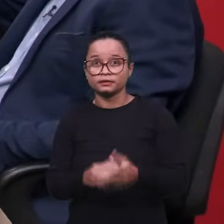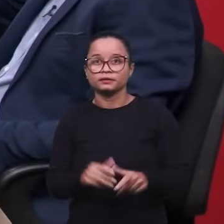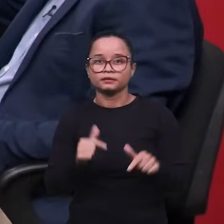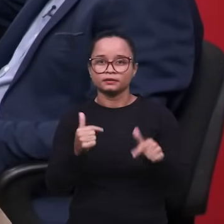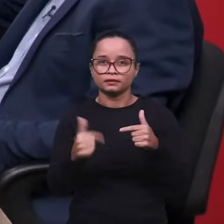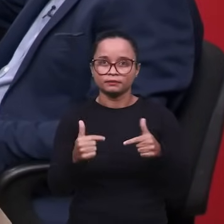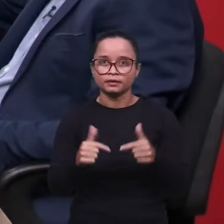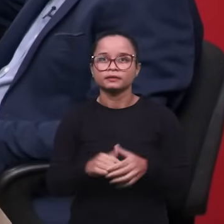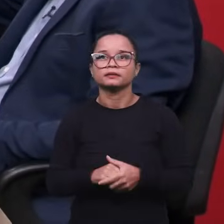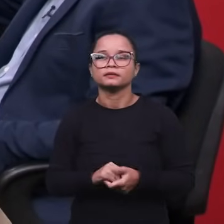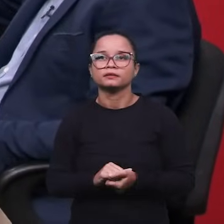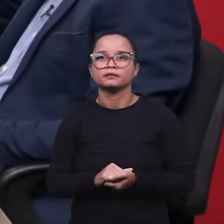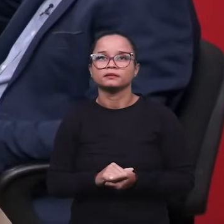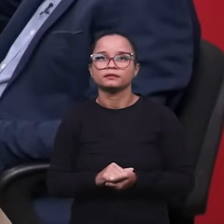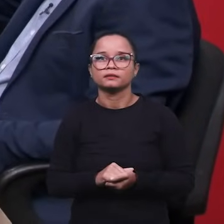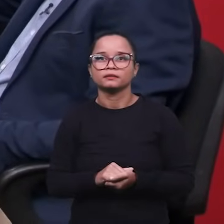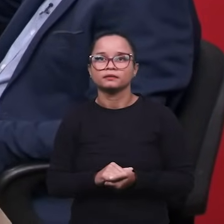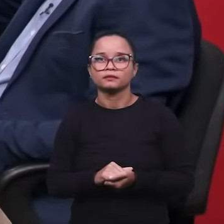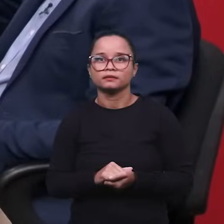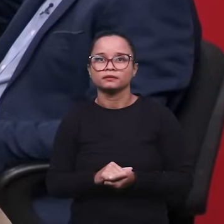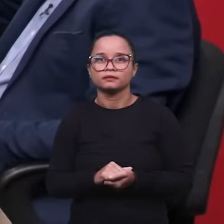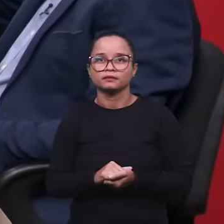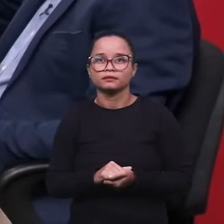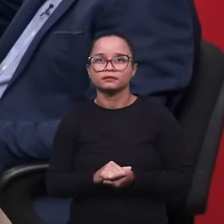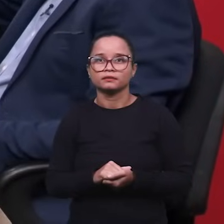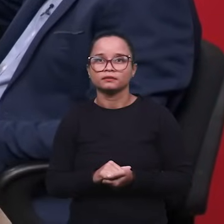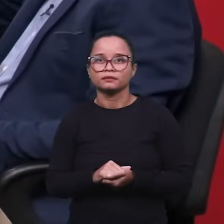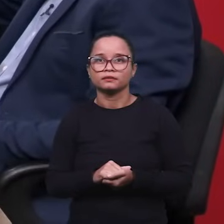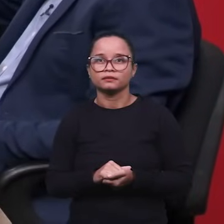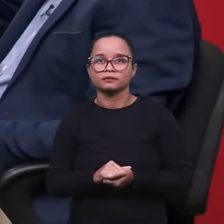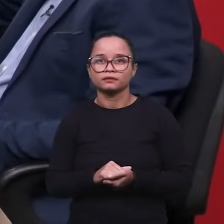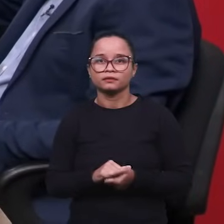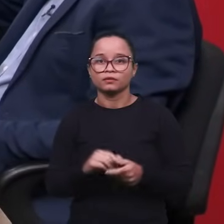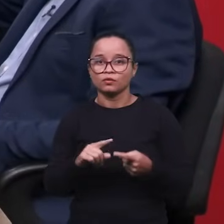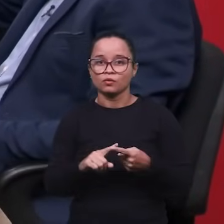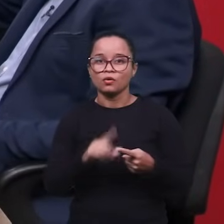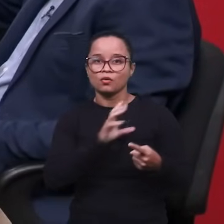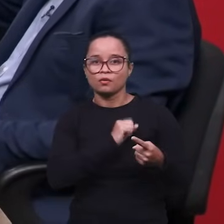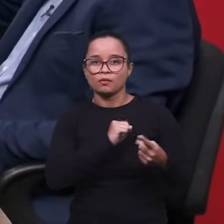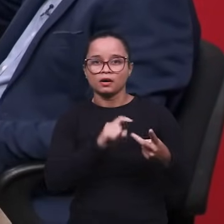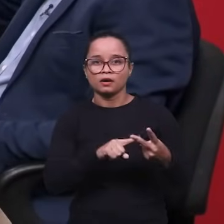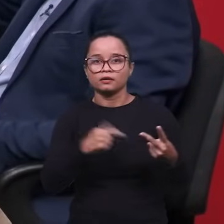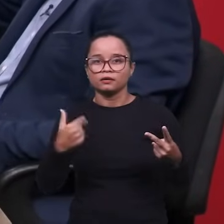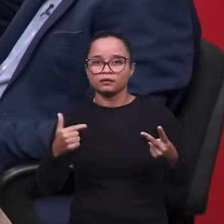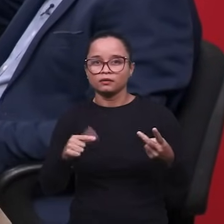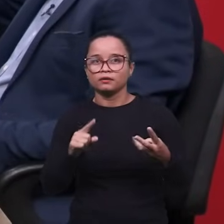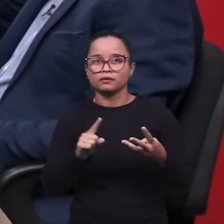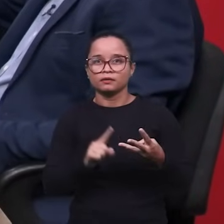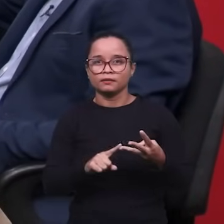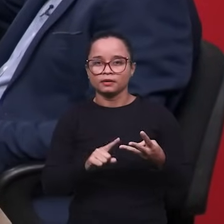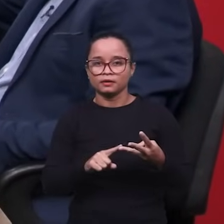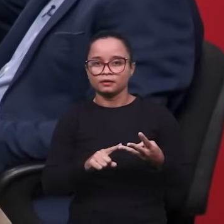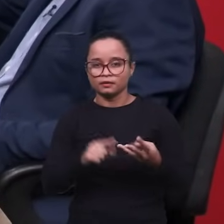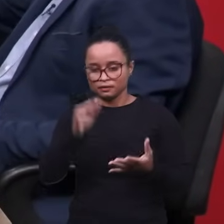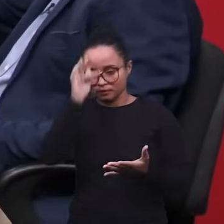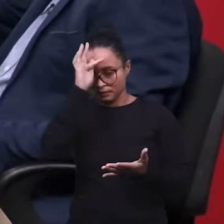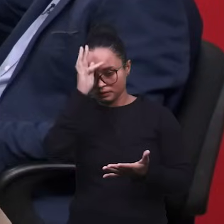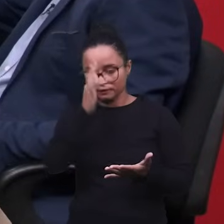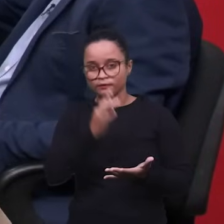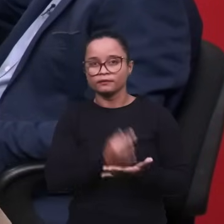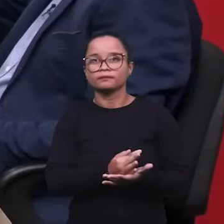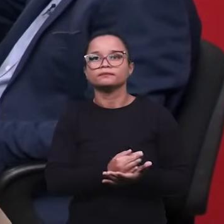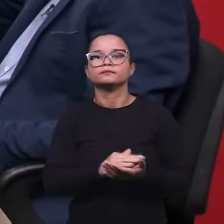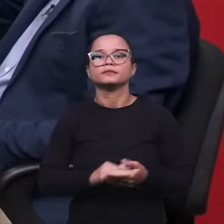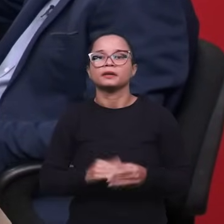trabalho, né? Os três pilares. Pastor Edoti fala, né? O amor, o trabalho e a fé. Isso. E a fé,